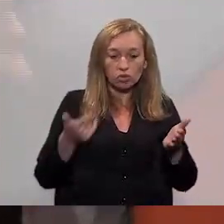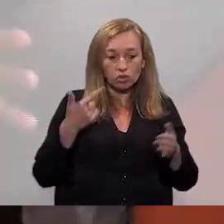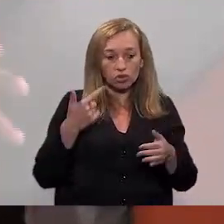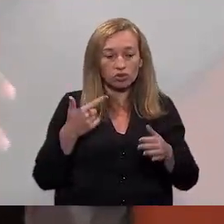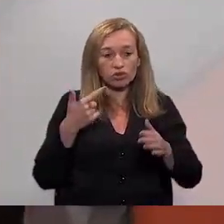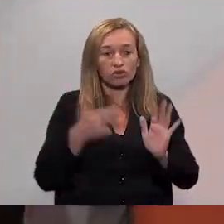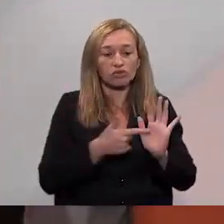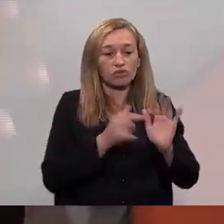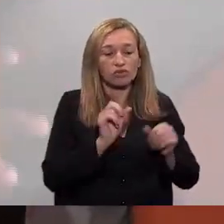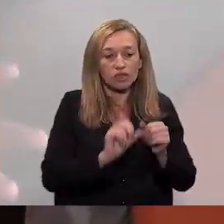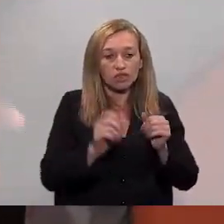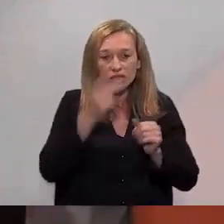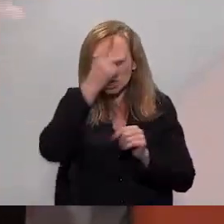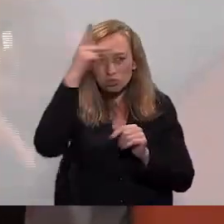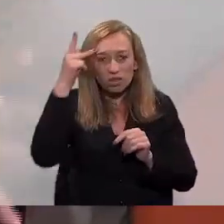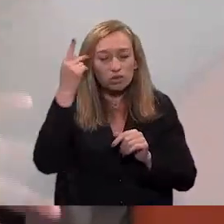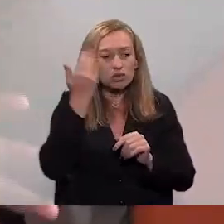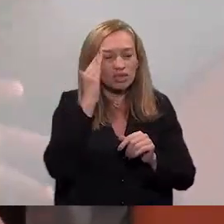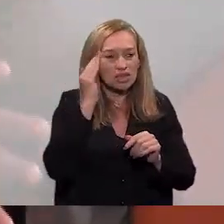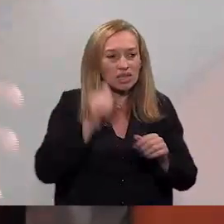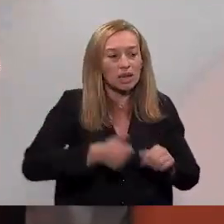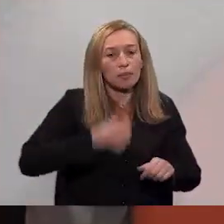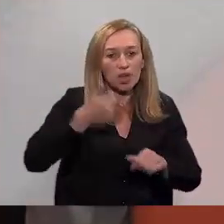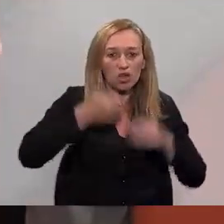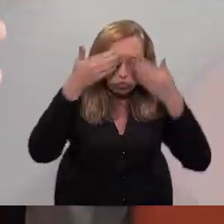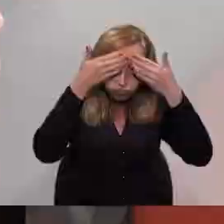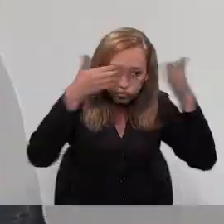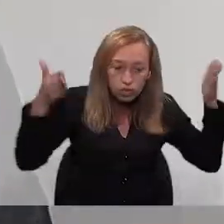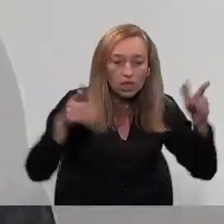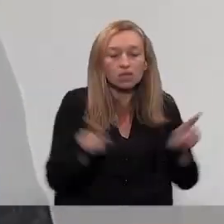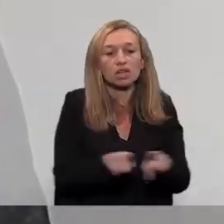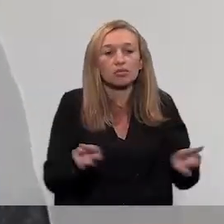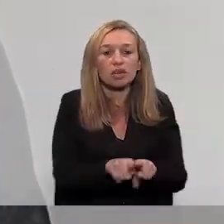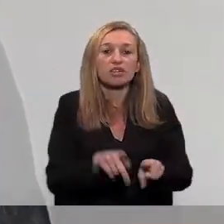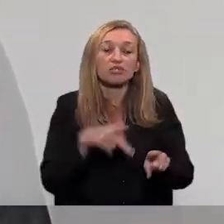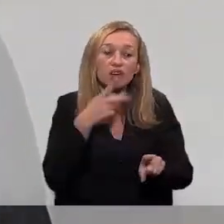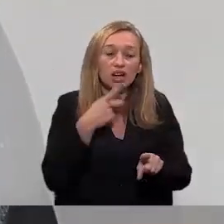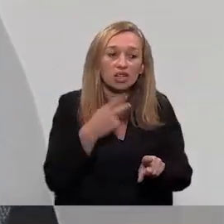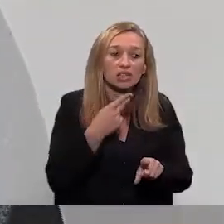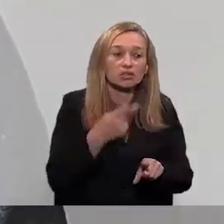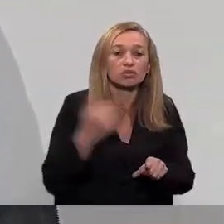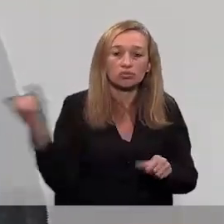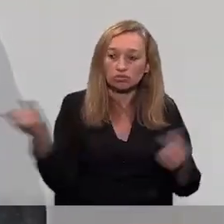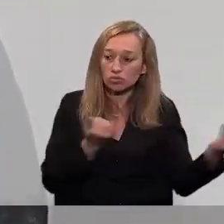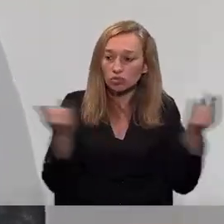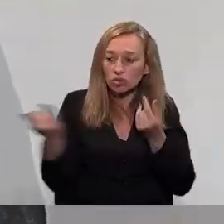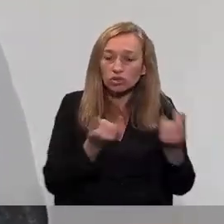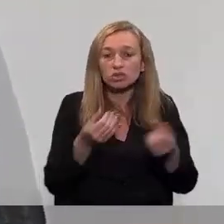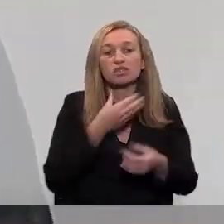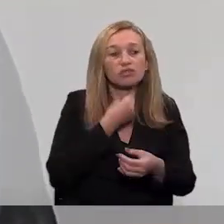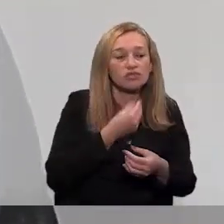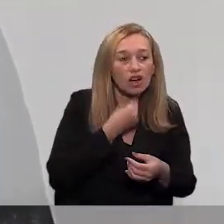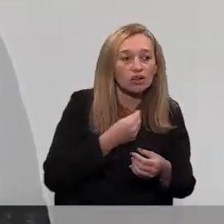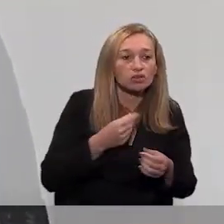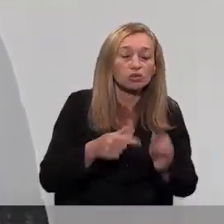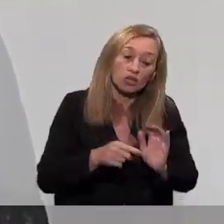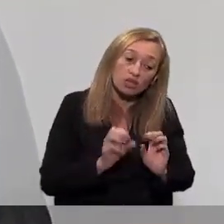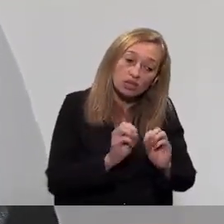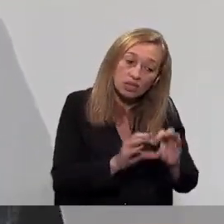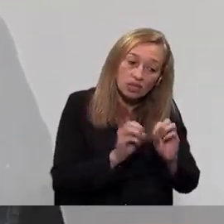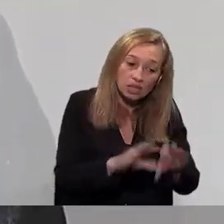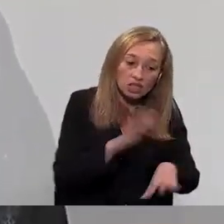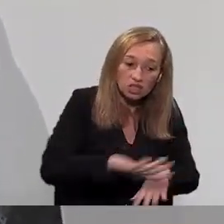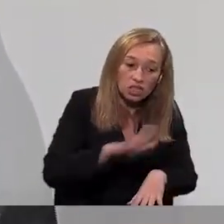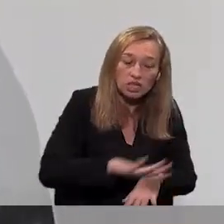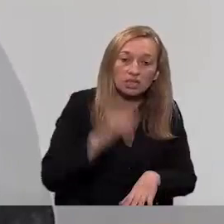está formando cidadãos mais conscientes de todo esse processo. Então, se também estamos falando de notícias falsas, a gente está ensinando as crianças a